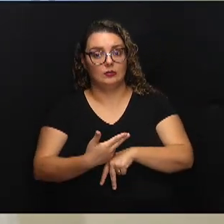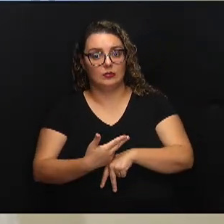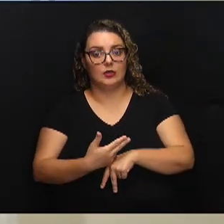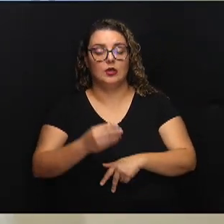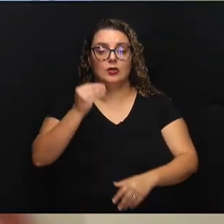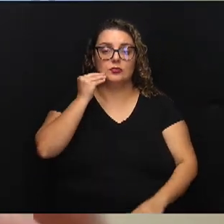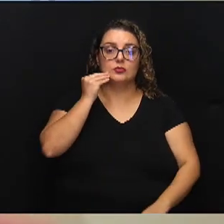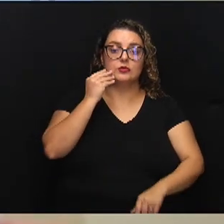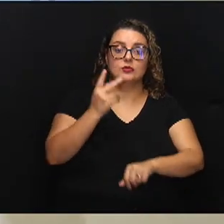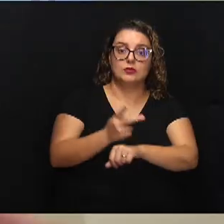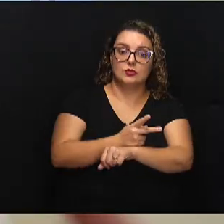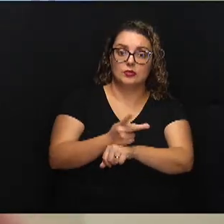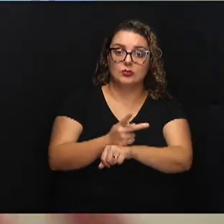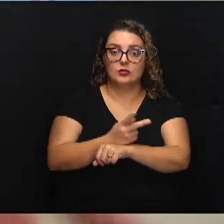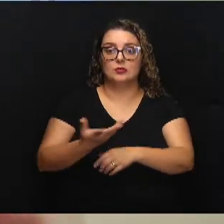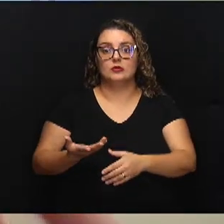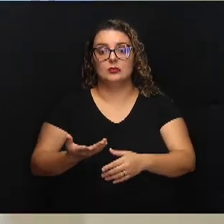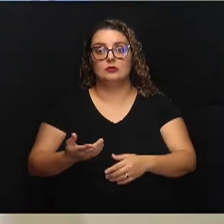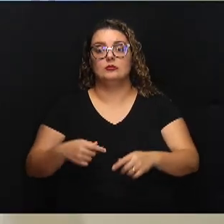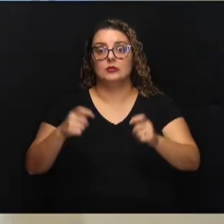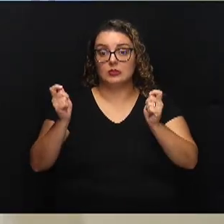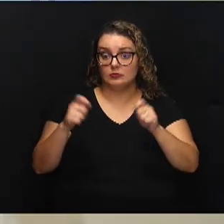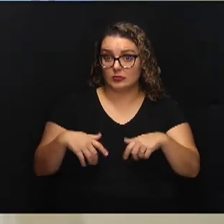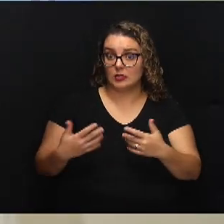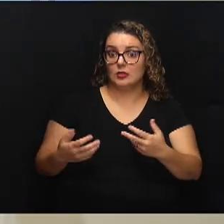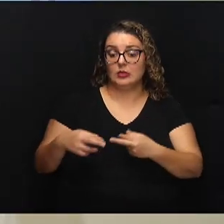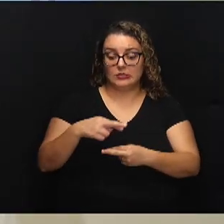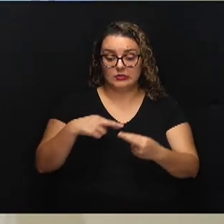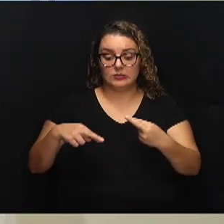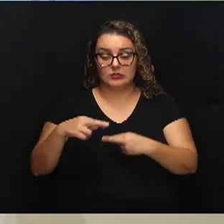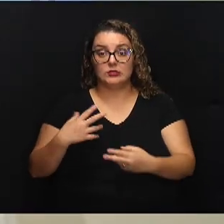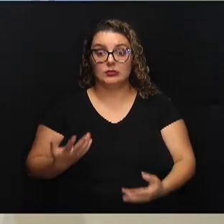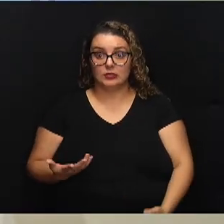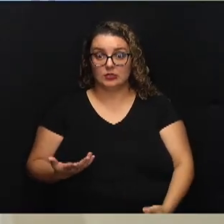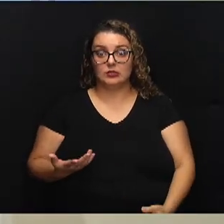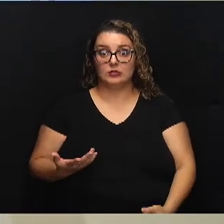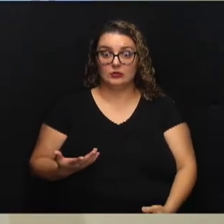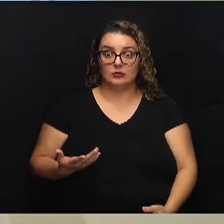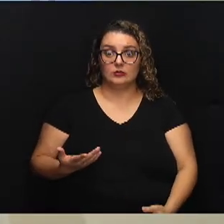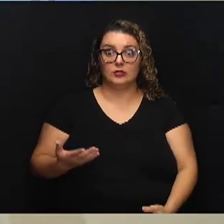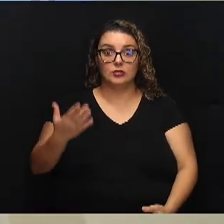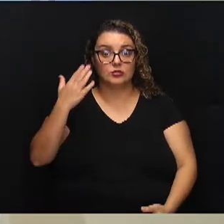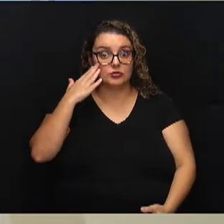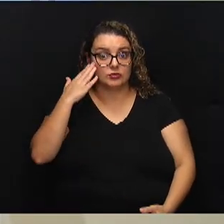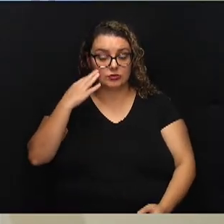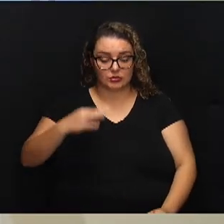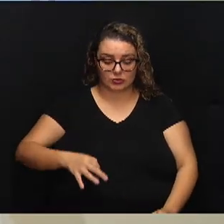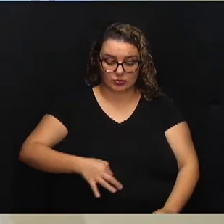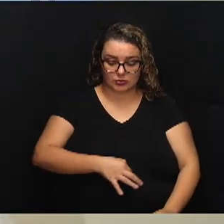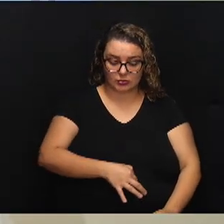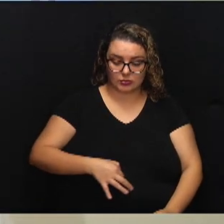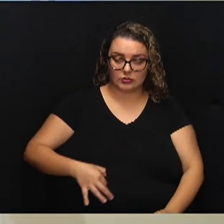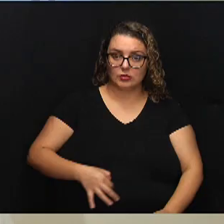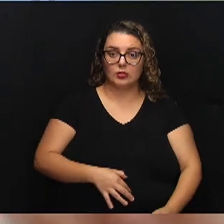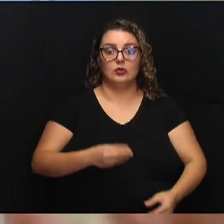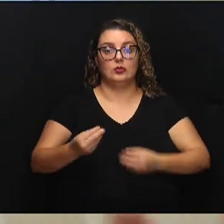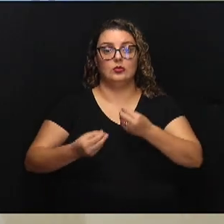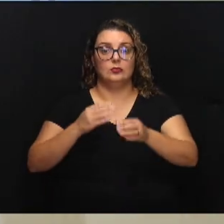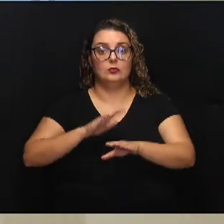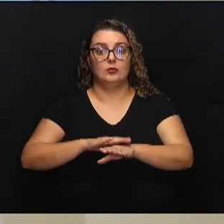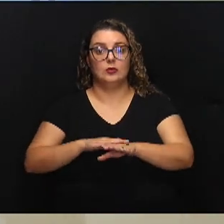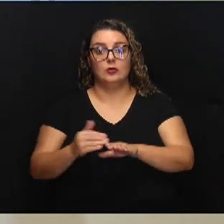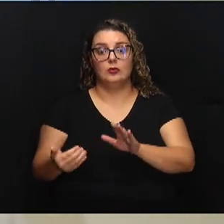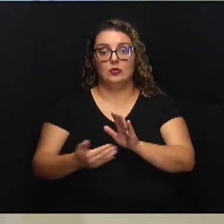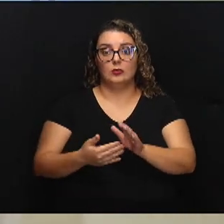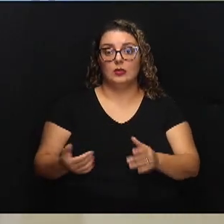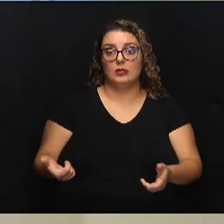tentar buscar, a manter essa competência, essa questão de entender o seu intestino, como que ele funciona, ou até mesmo a questão